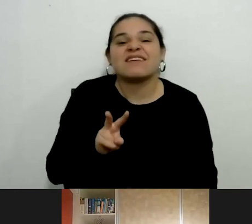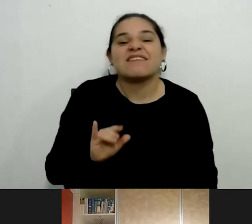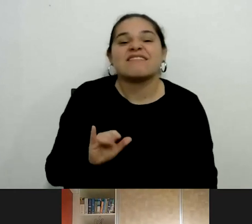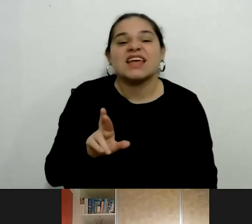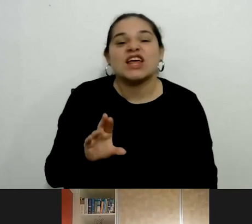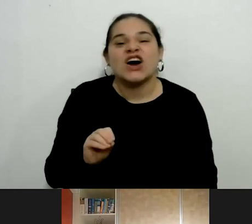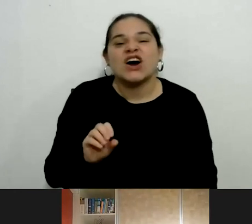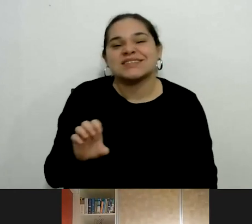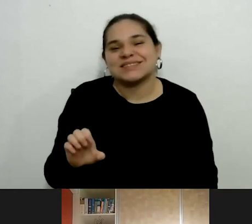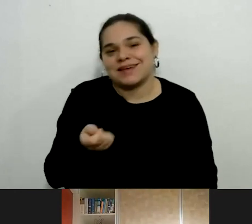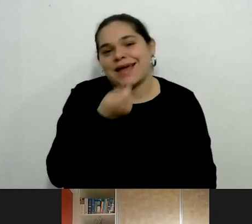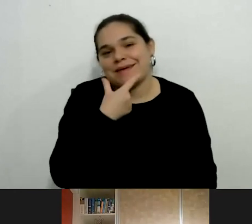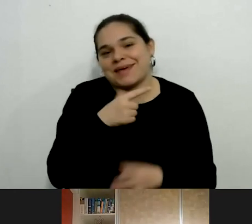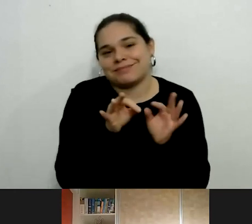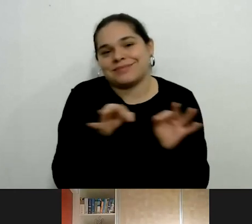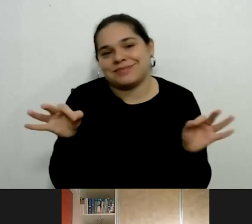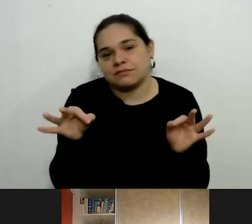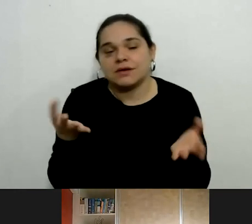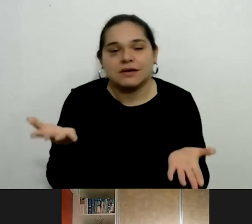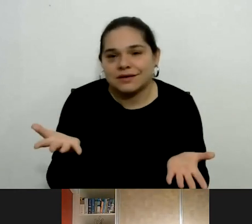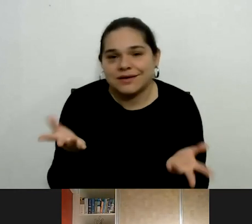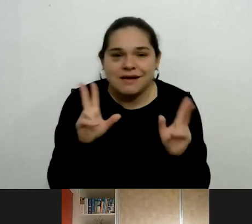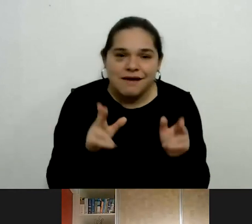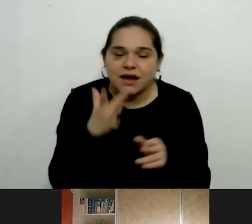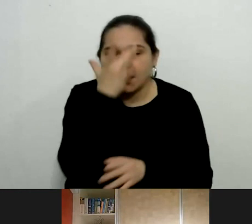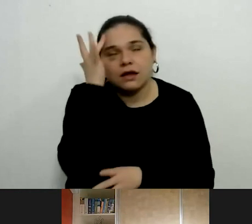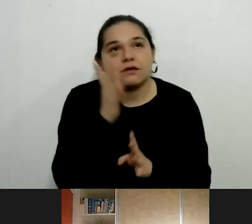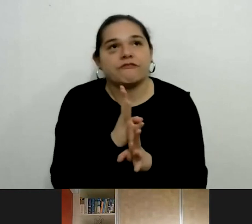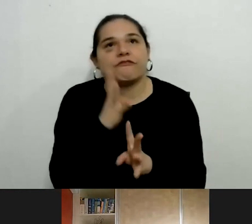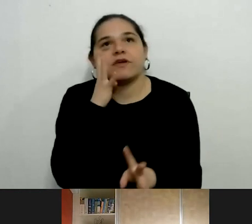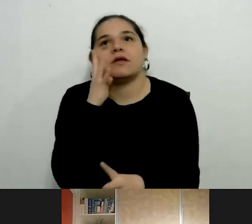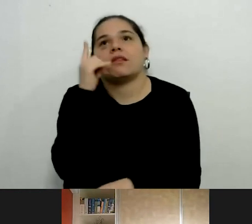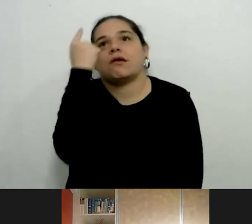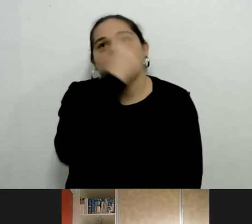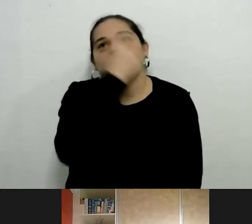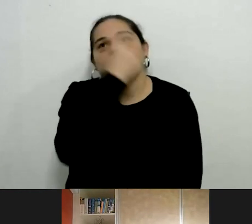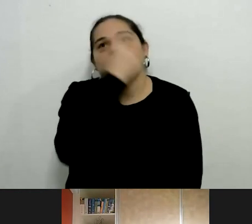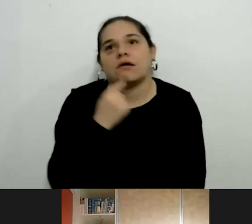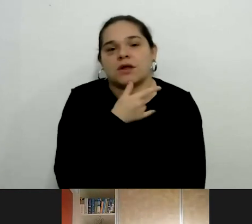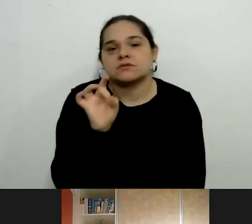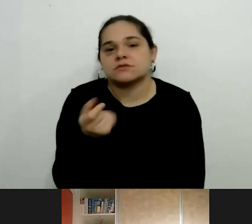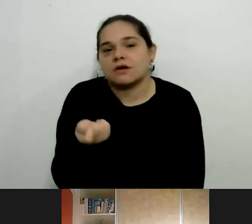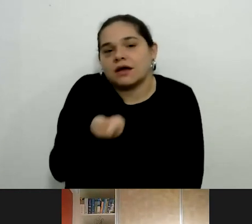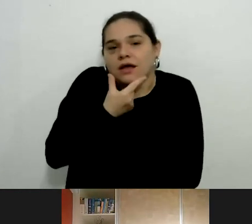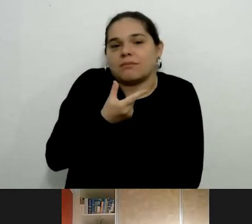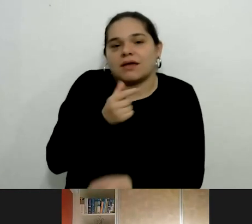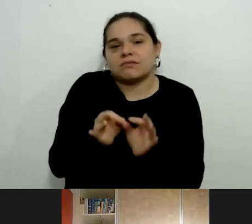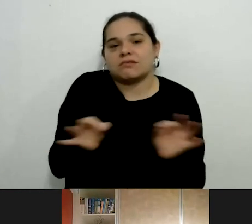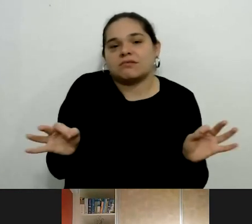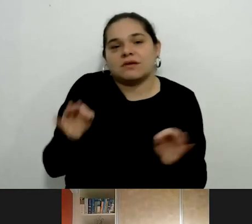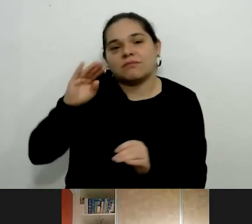comentário, né? Então, você foi lá, perdeu o maior tempo e voltou para casa com uma aspirina e com uma dipirona.